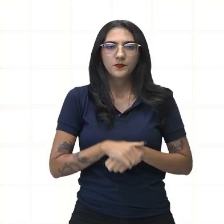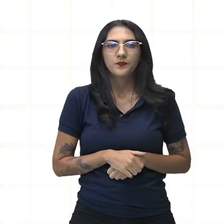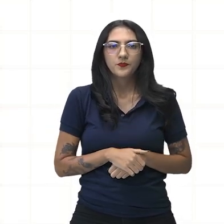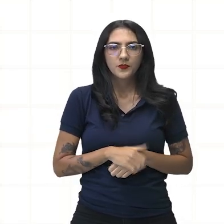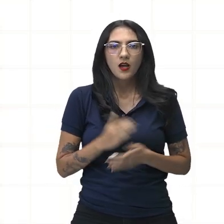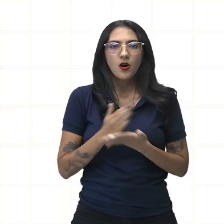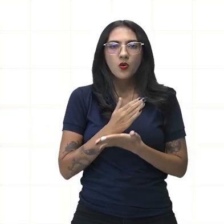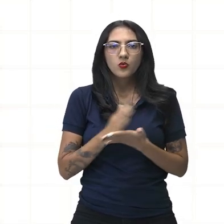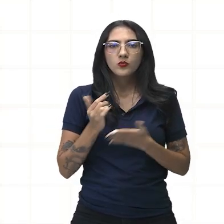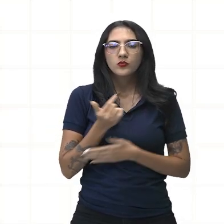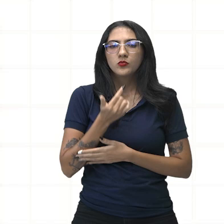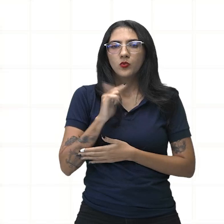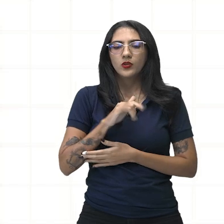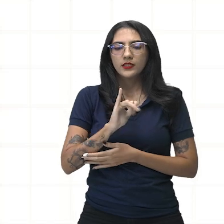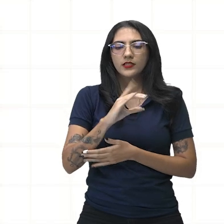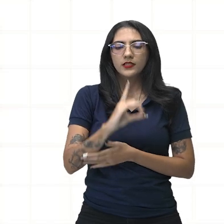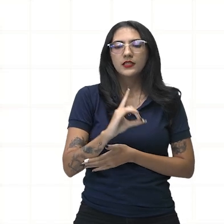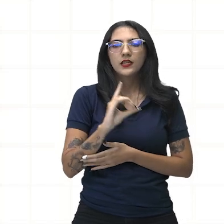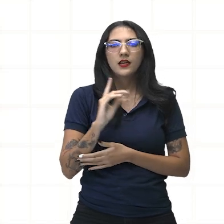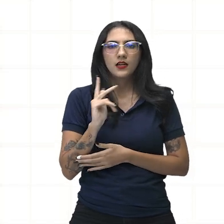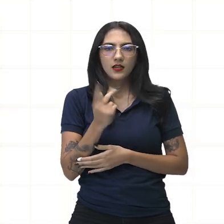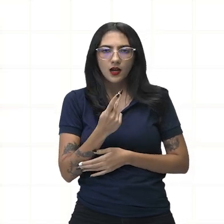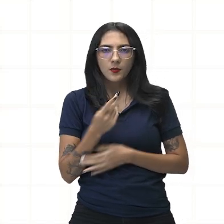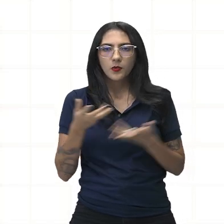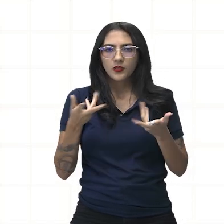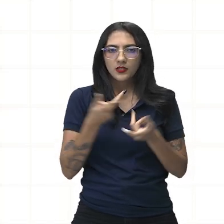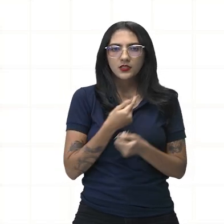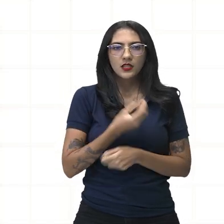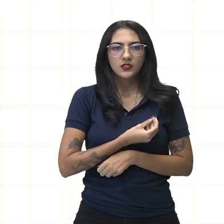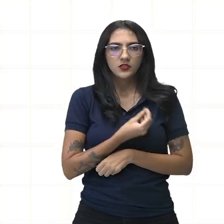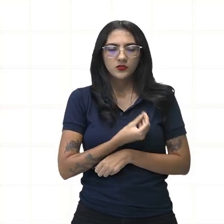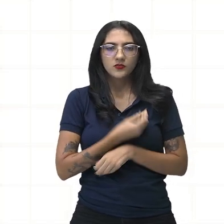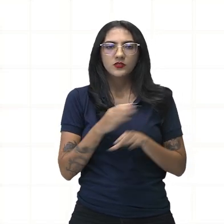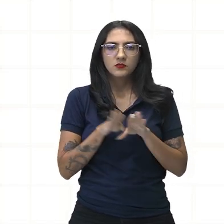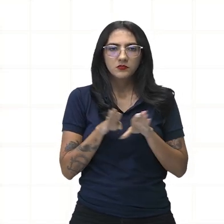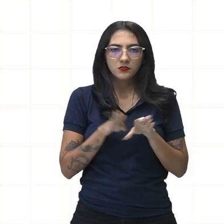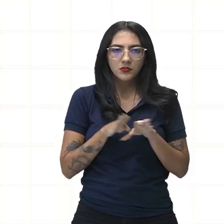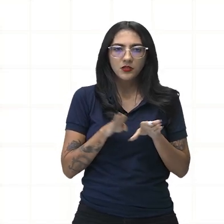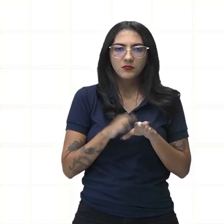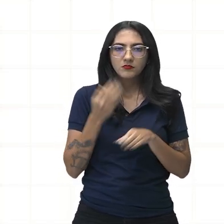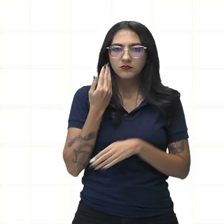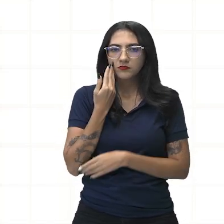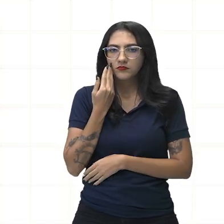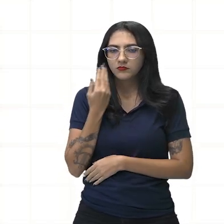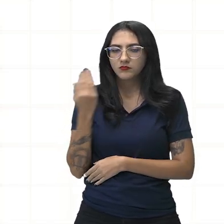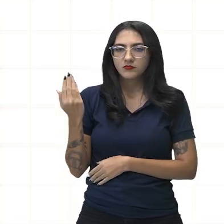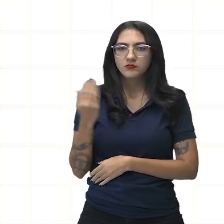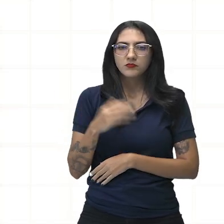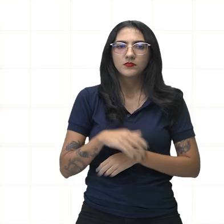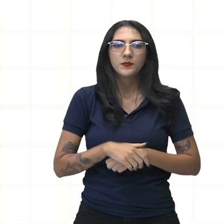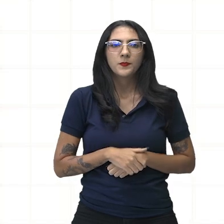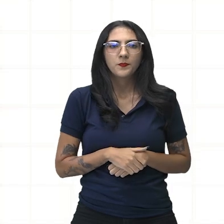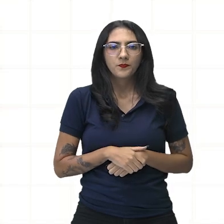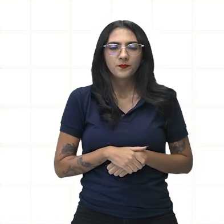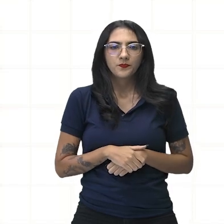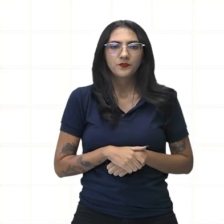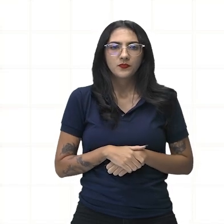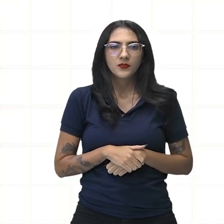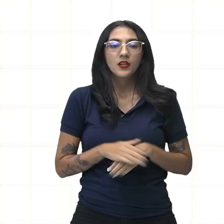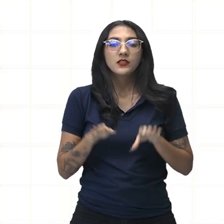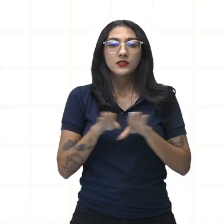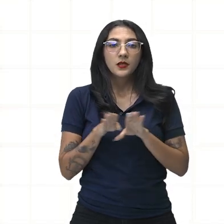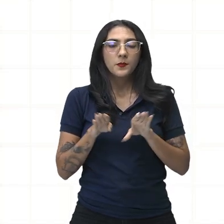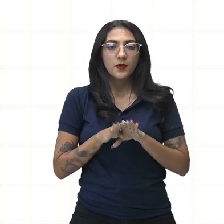dos maiores IDHs, do mundo, acima de 0,900, é o caso de Hong Kong, Singapura, Nova Zelândia. Está